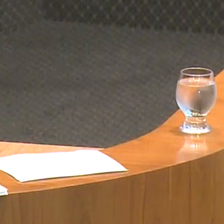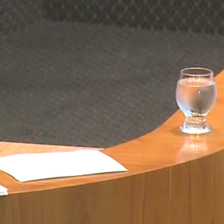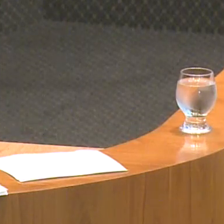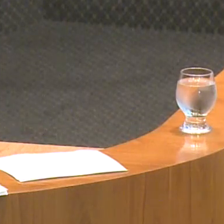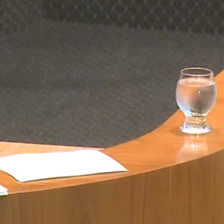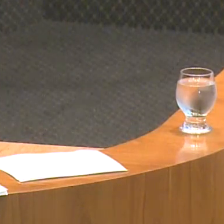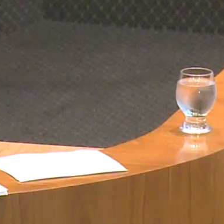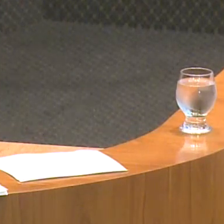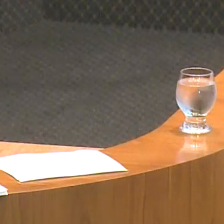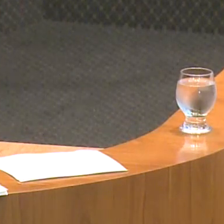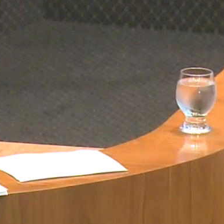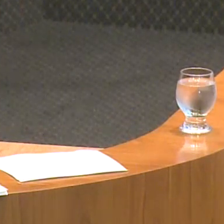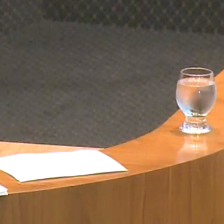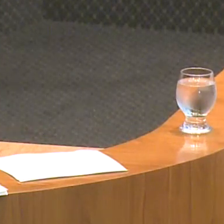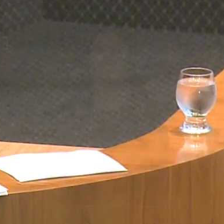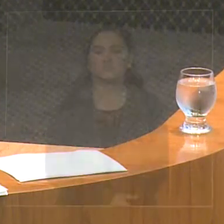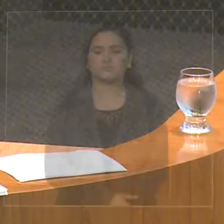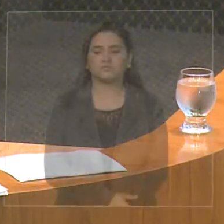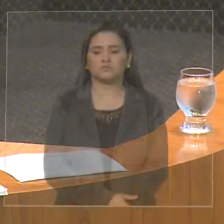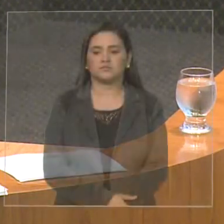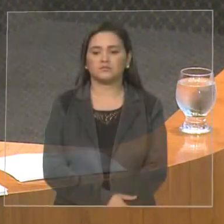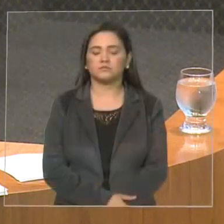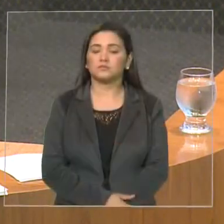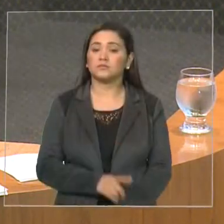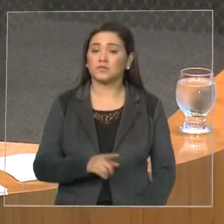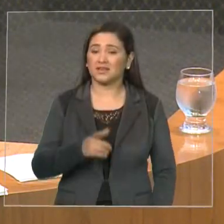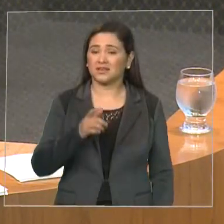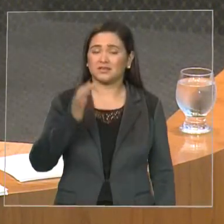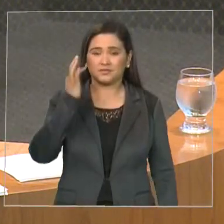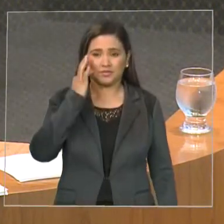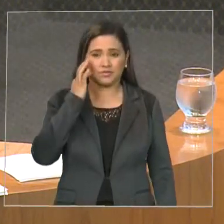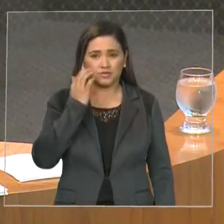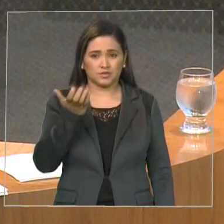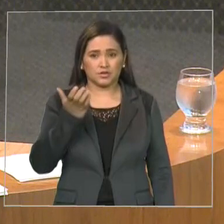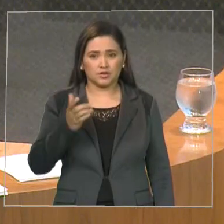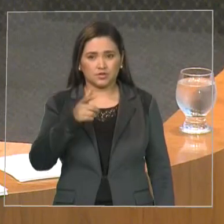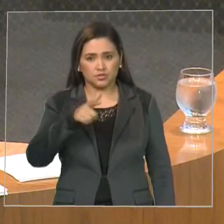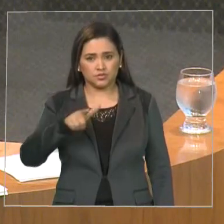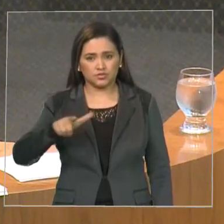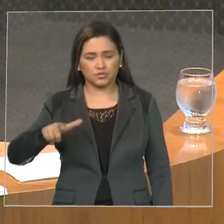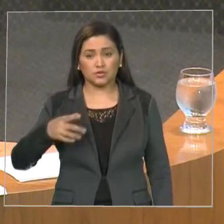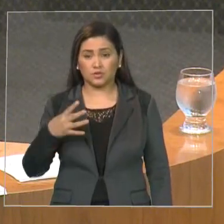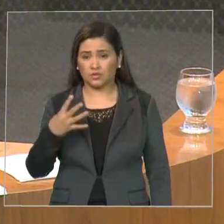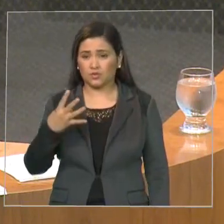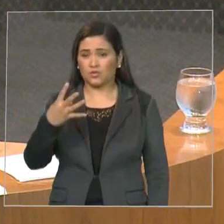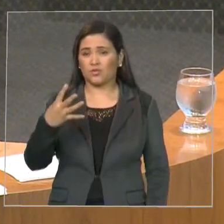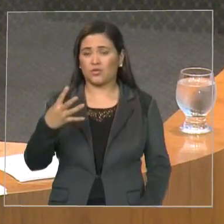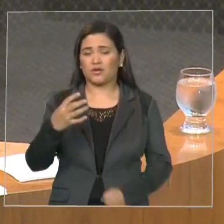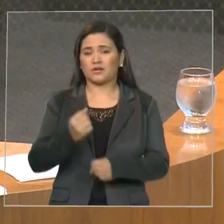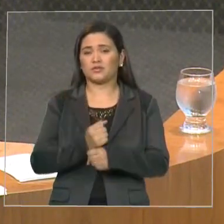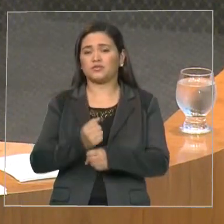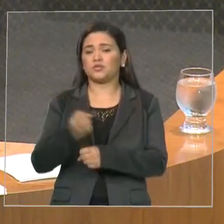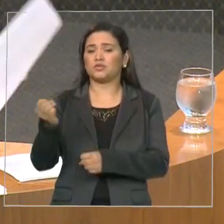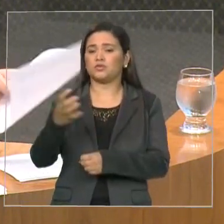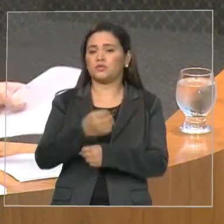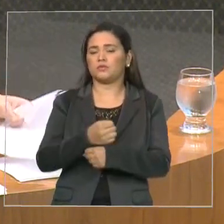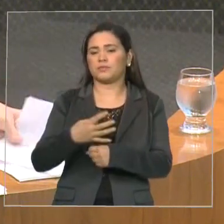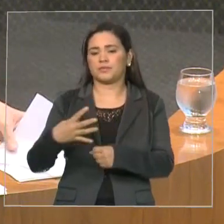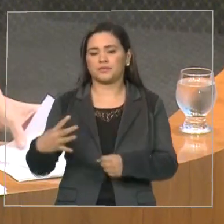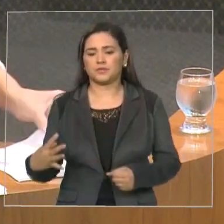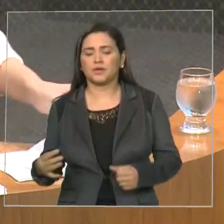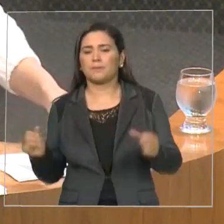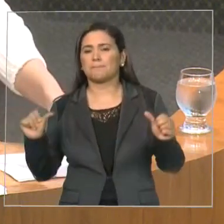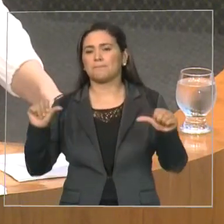mais ainda a pobreza que existe no estado e, dessa forma, destruindo